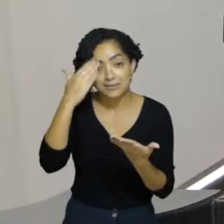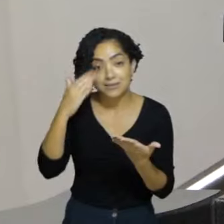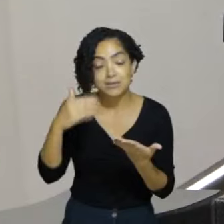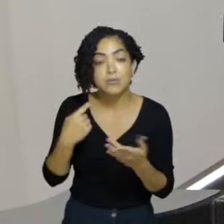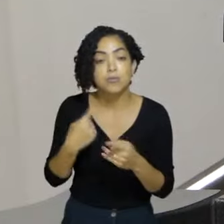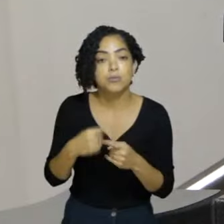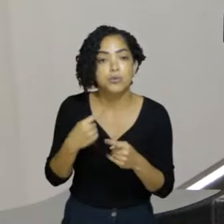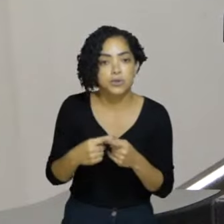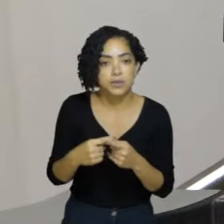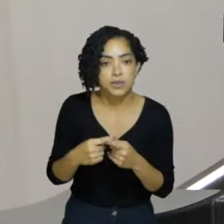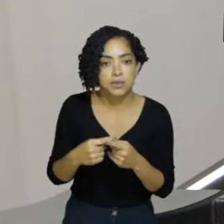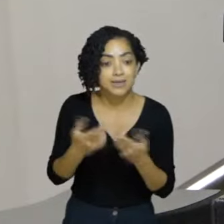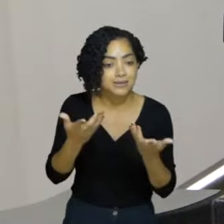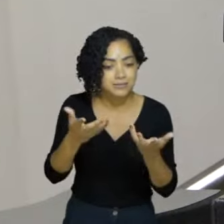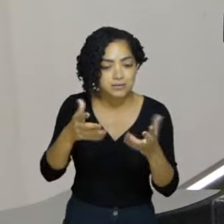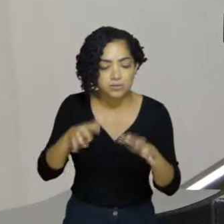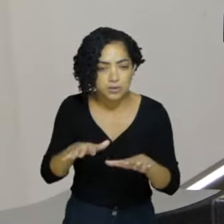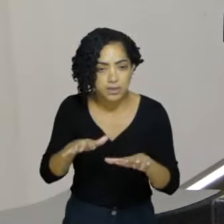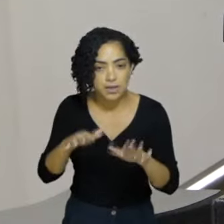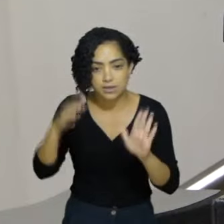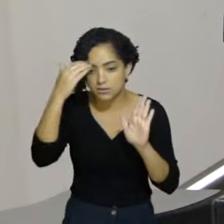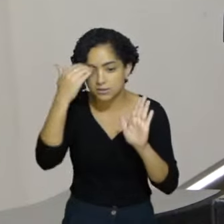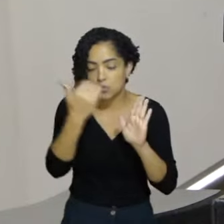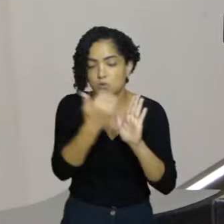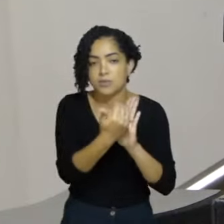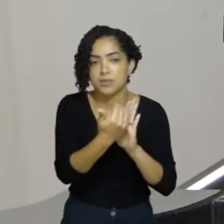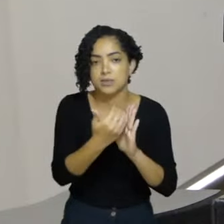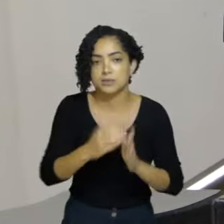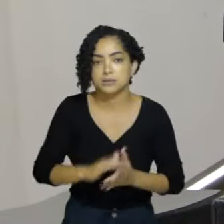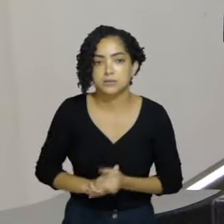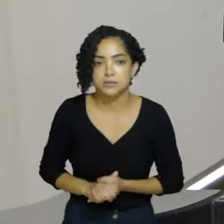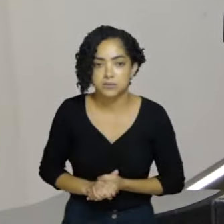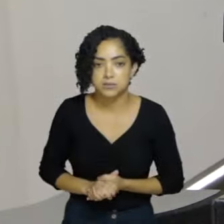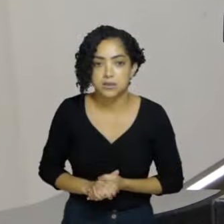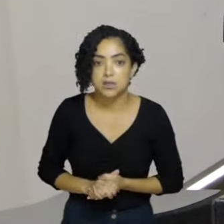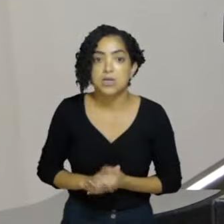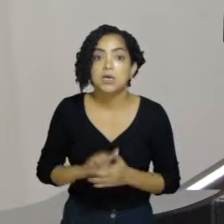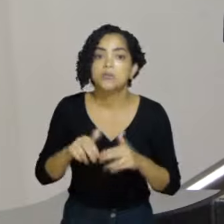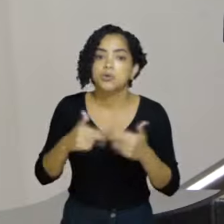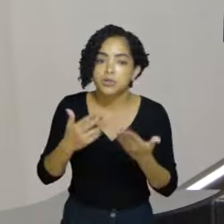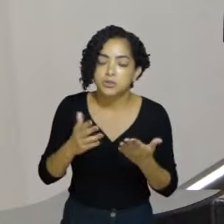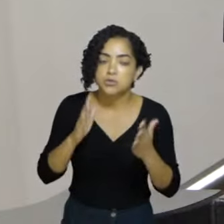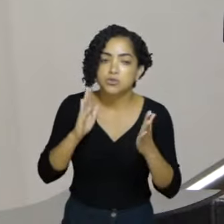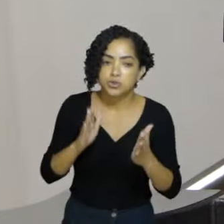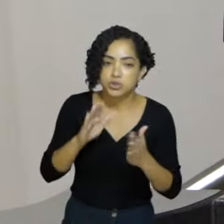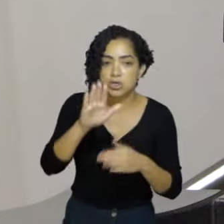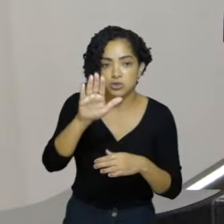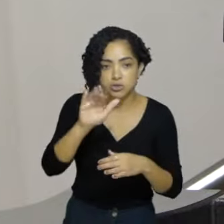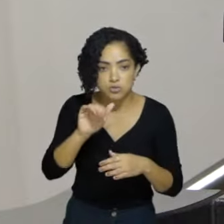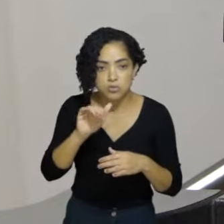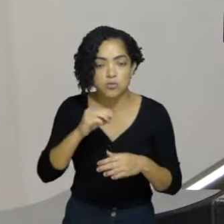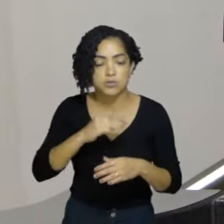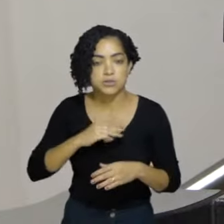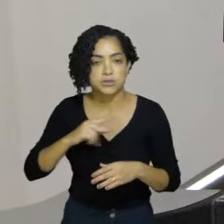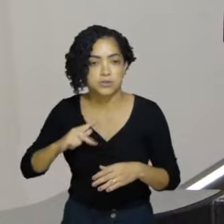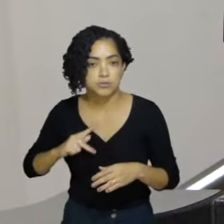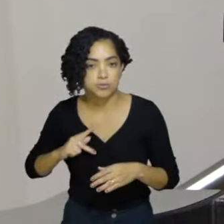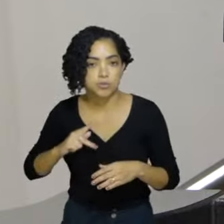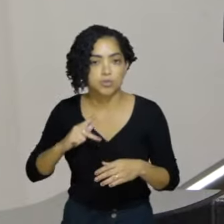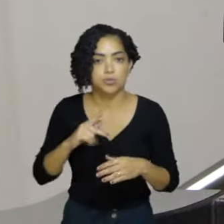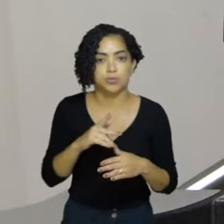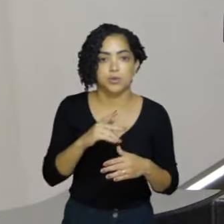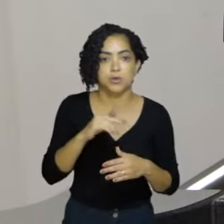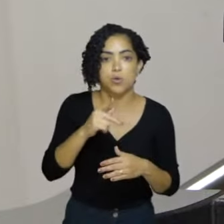nós queremos saber o que está por trás disso, e por isso já acionamos o Ministério Público na manhã de hoje, já acionamos o